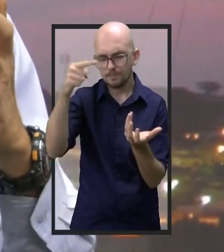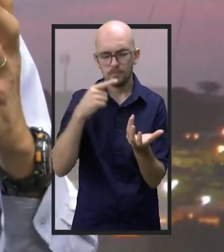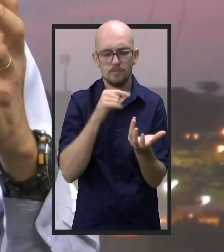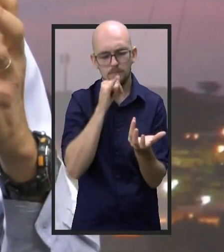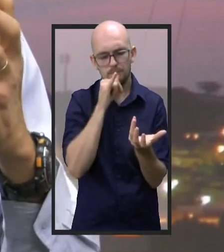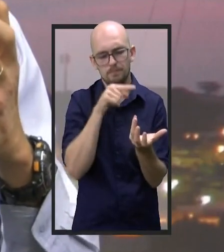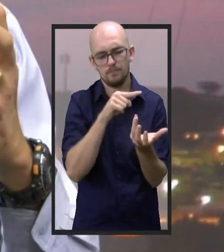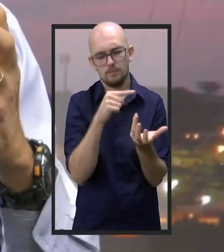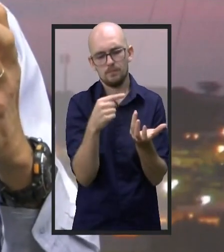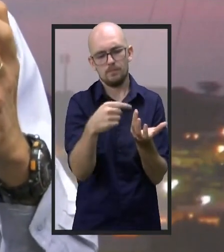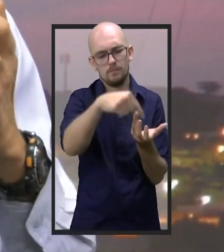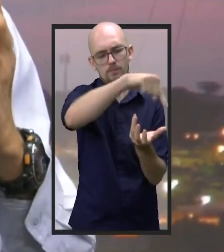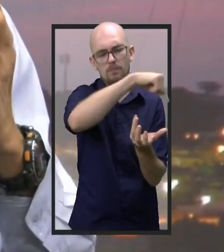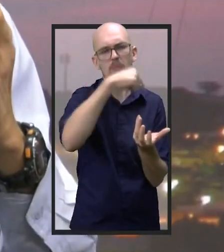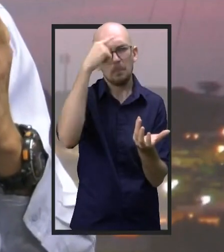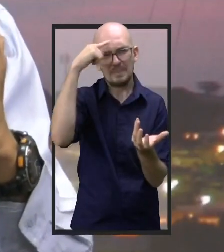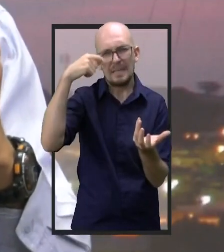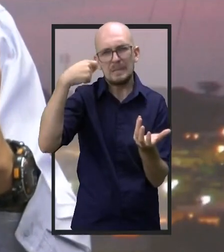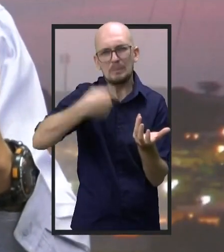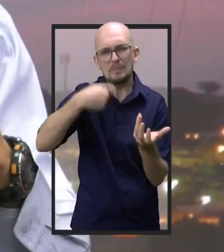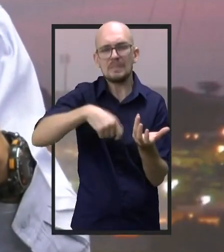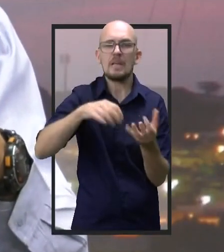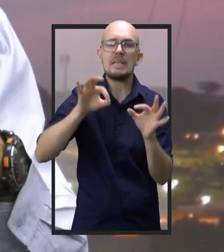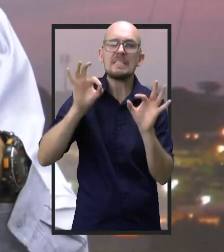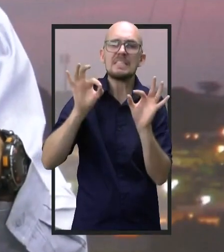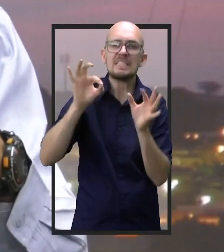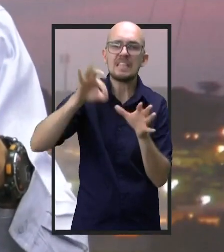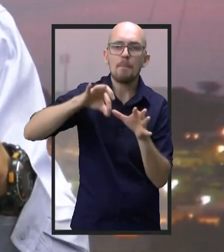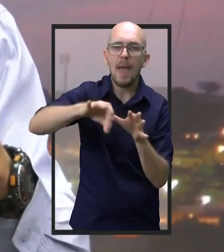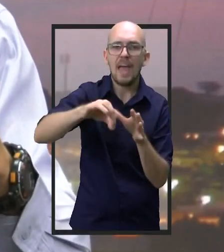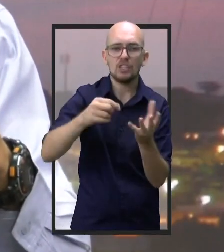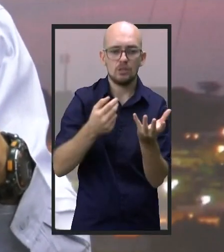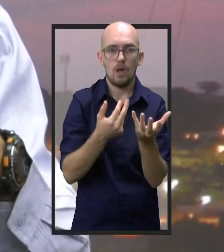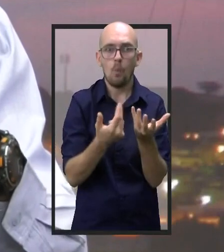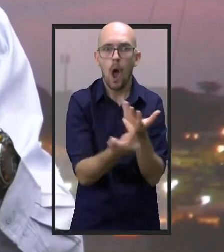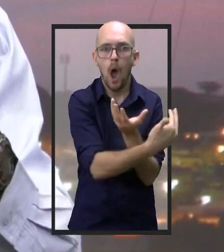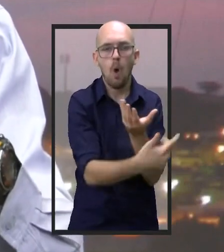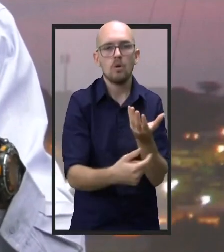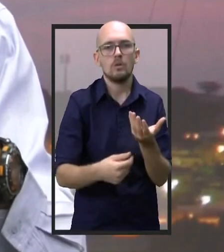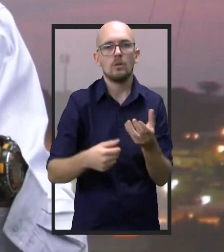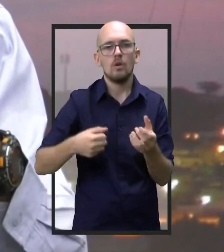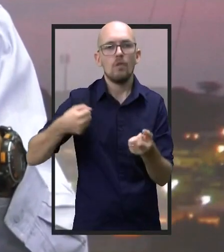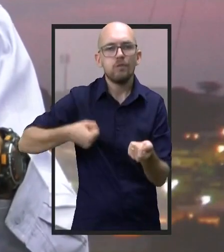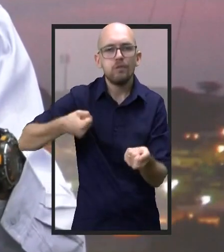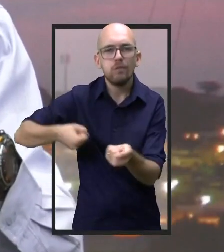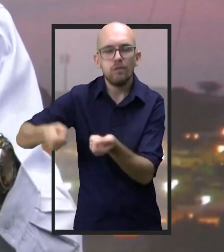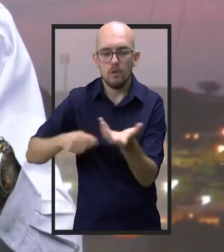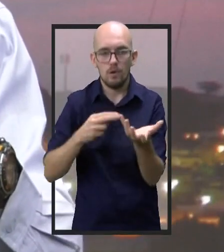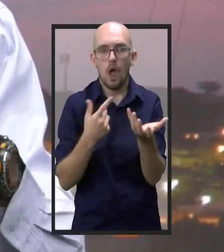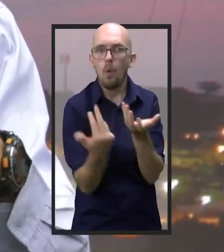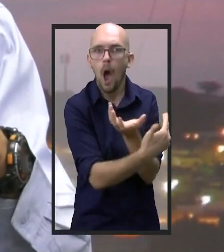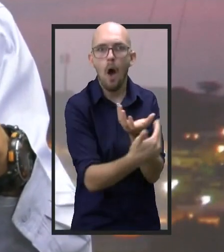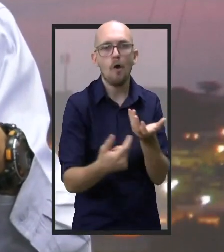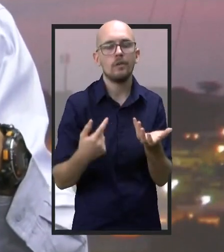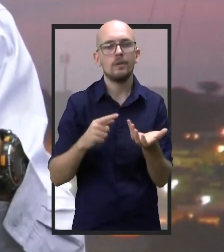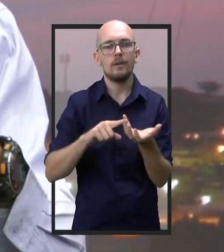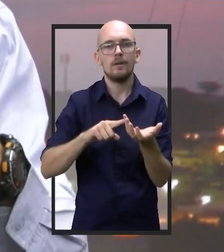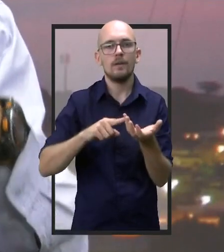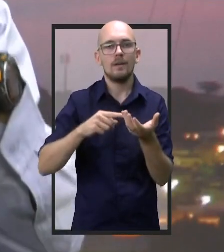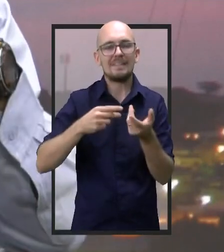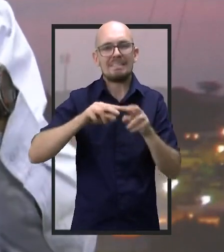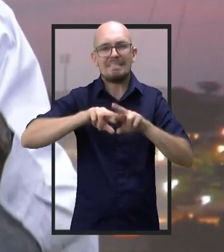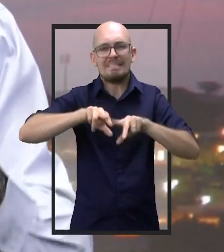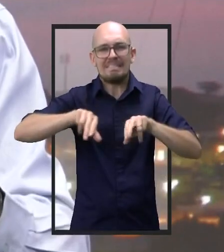a demanda de insumos, de sementes, de herbicidas, de produtos, insumos agropecuários, ao